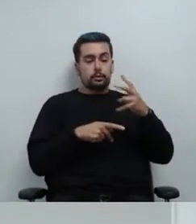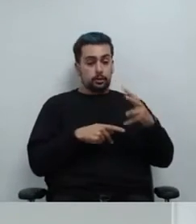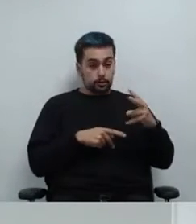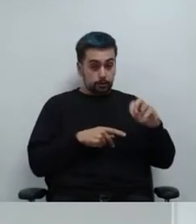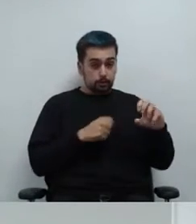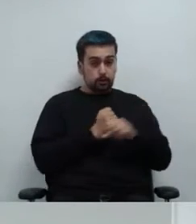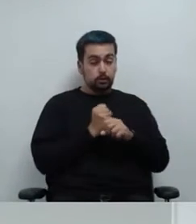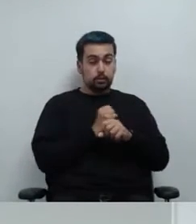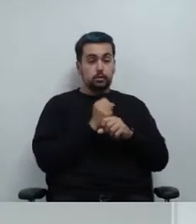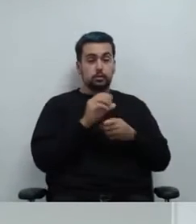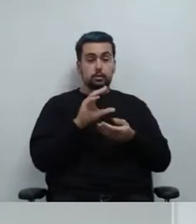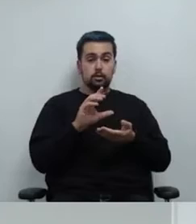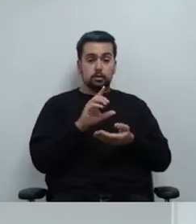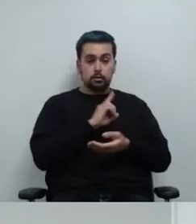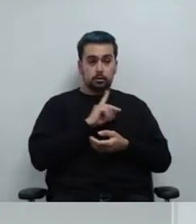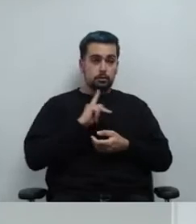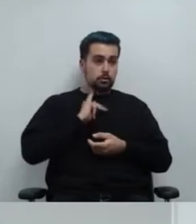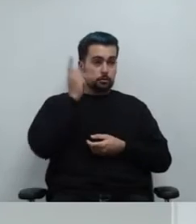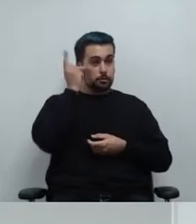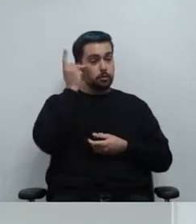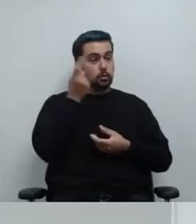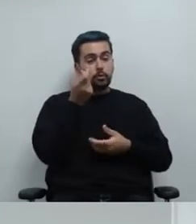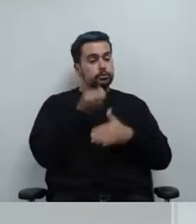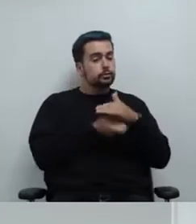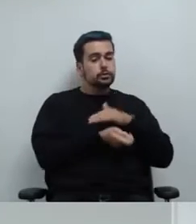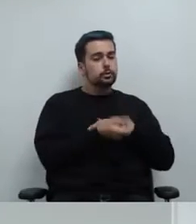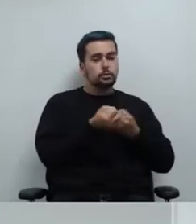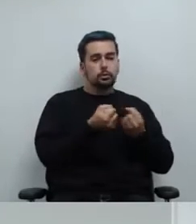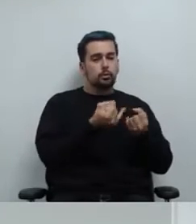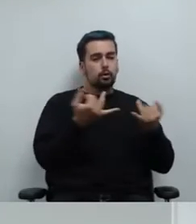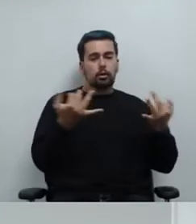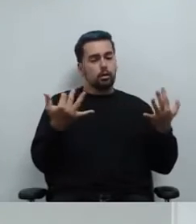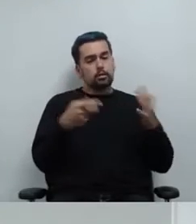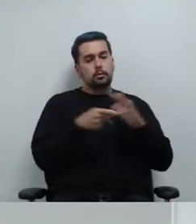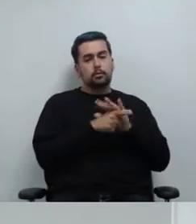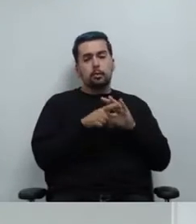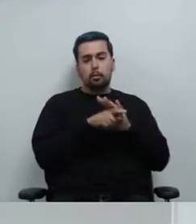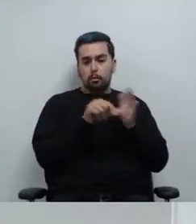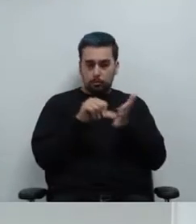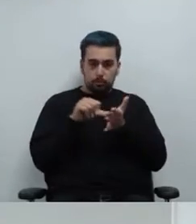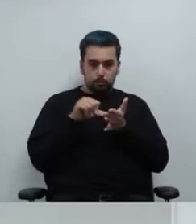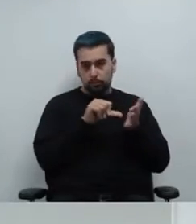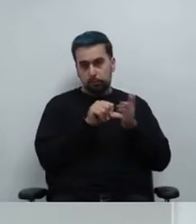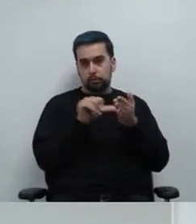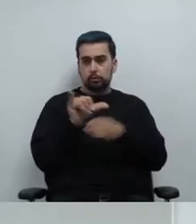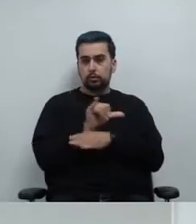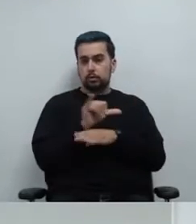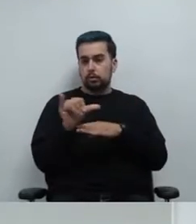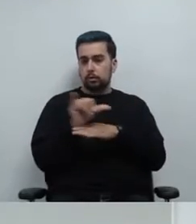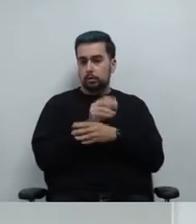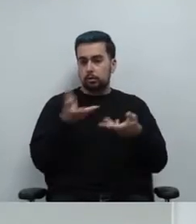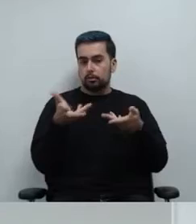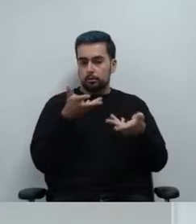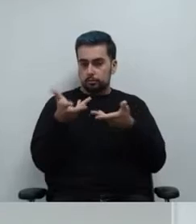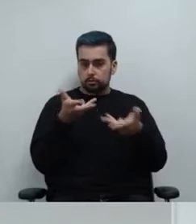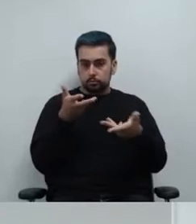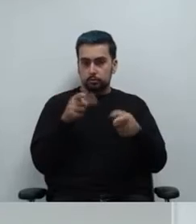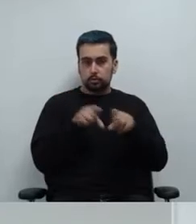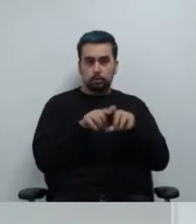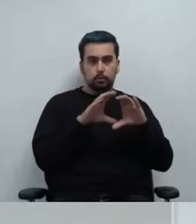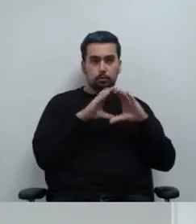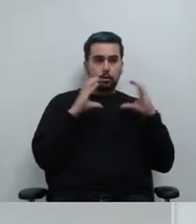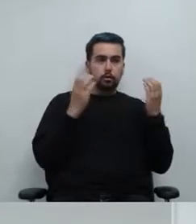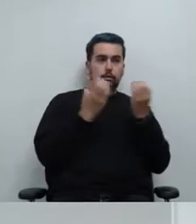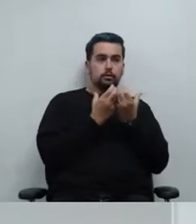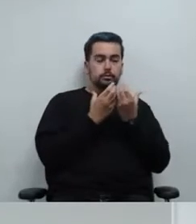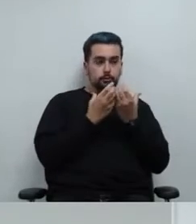investiu em fortalecimento em unidades, enquanto se investiu na atuação estratégica e na atuação coletiva e